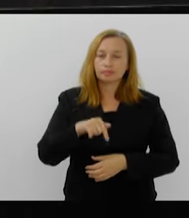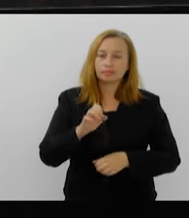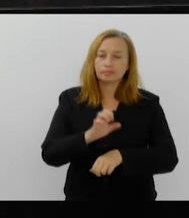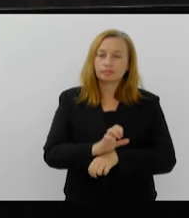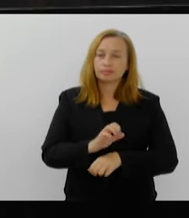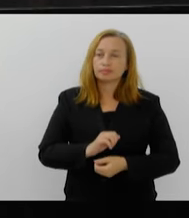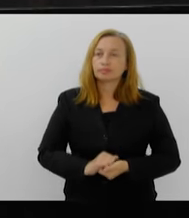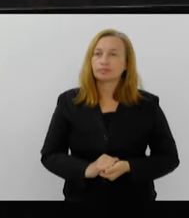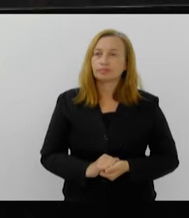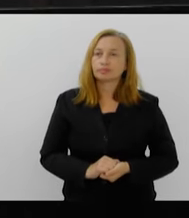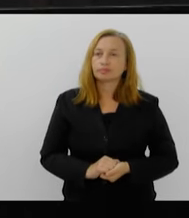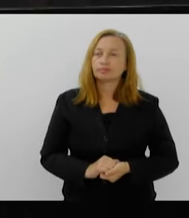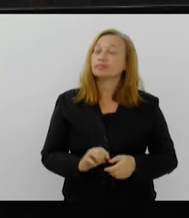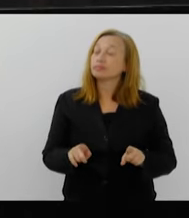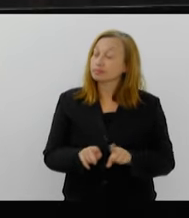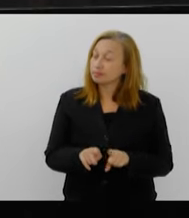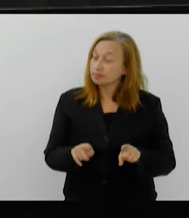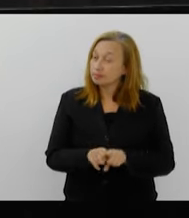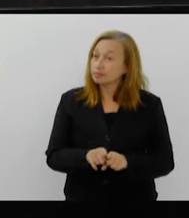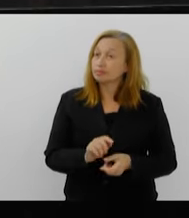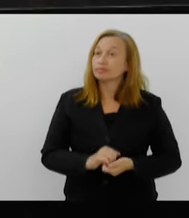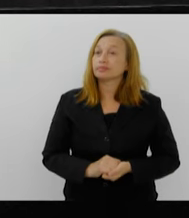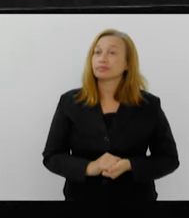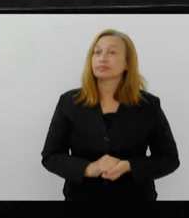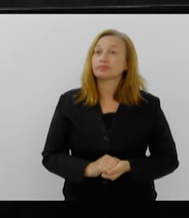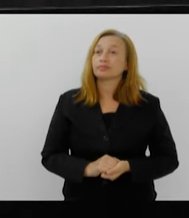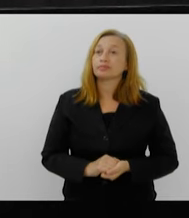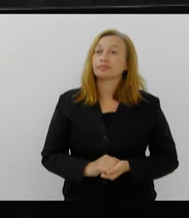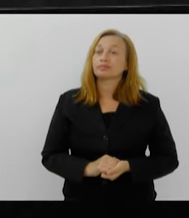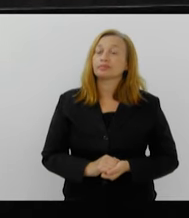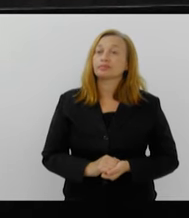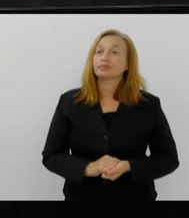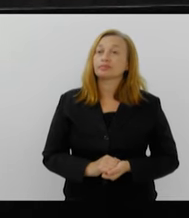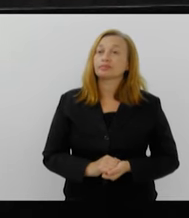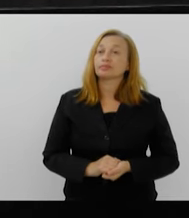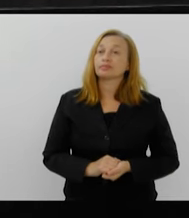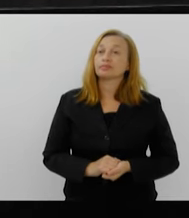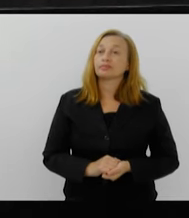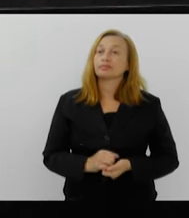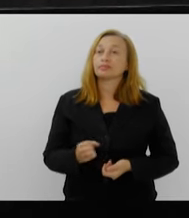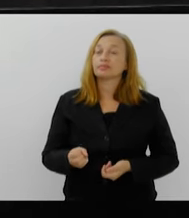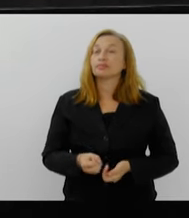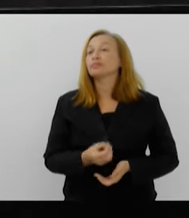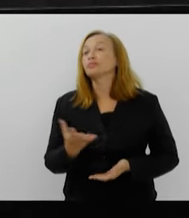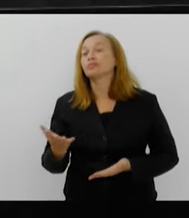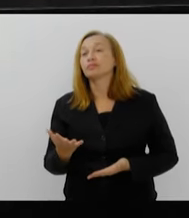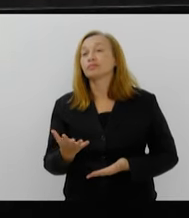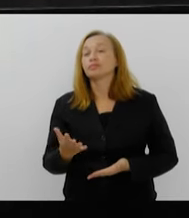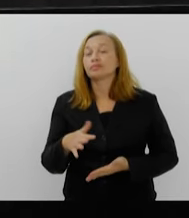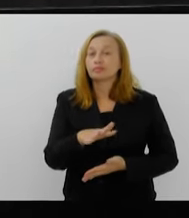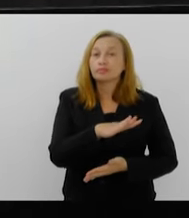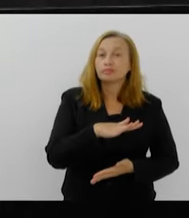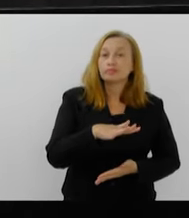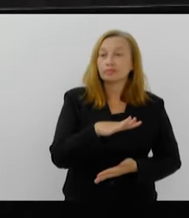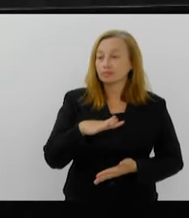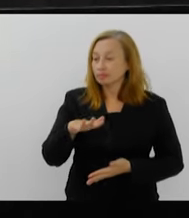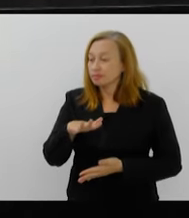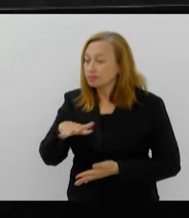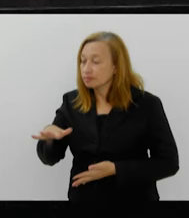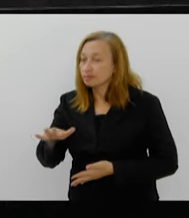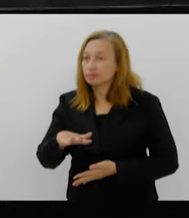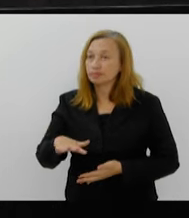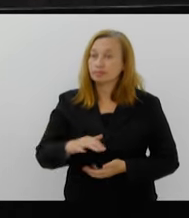Estado, mas também de determinar quais serão as áreas da